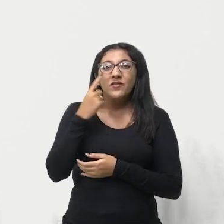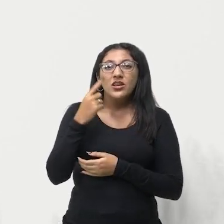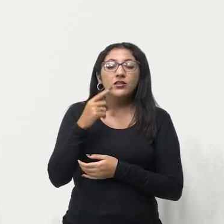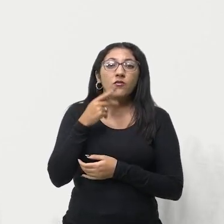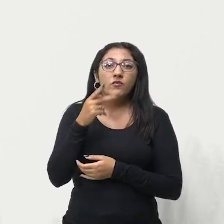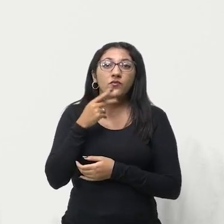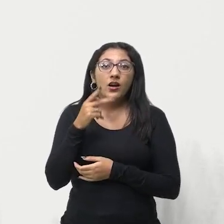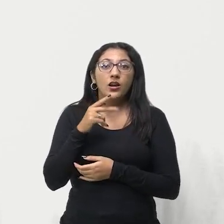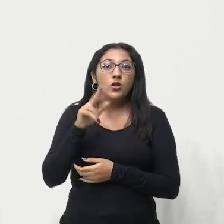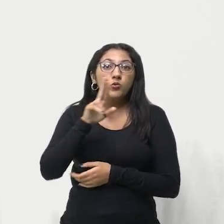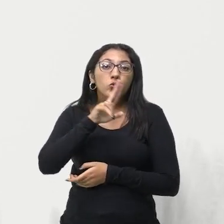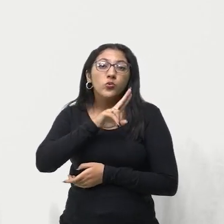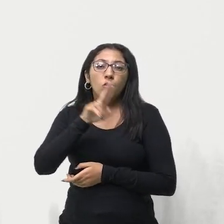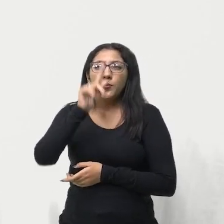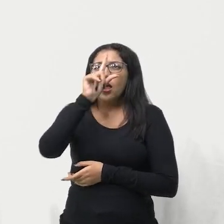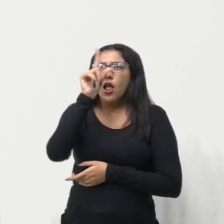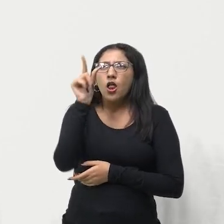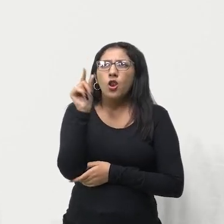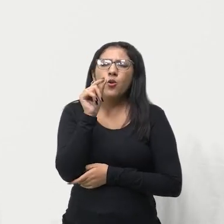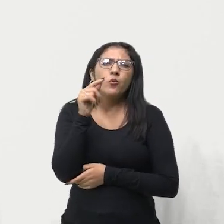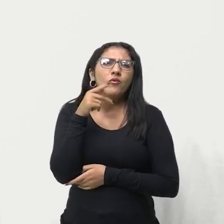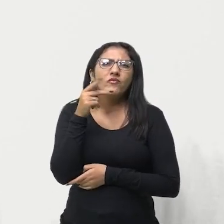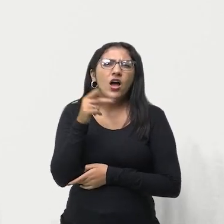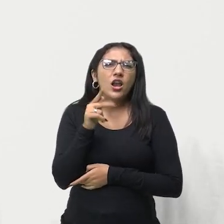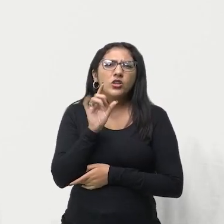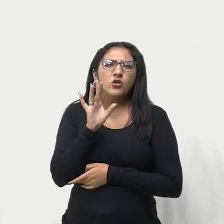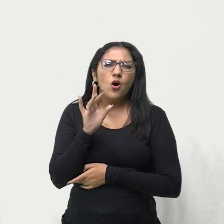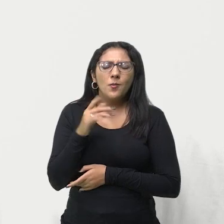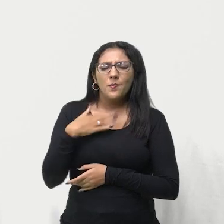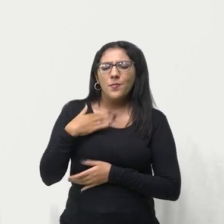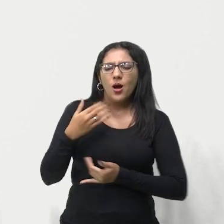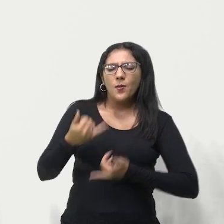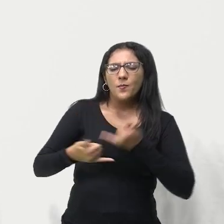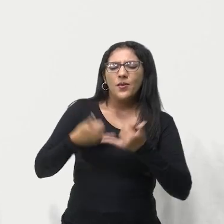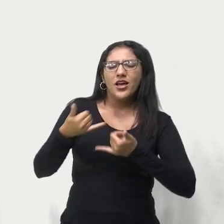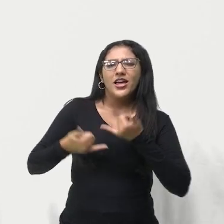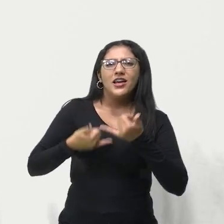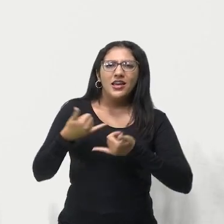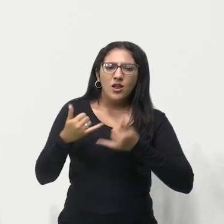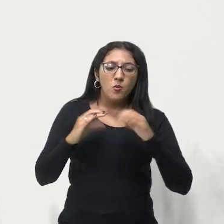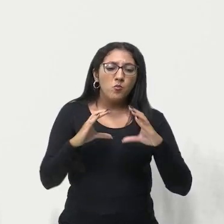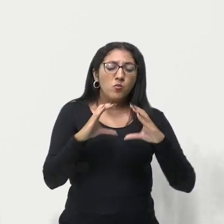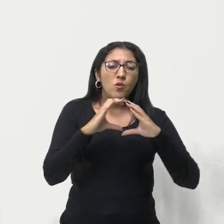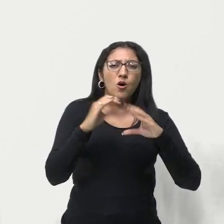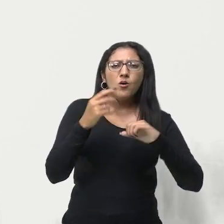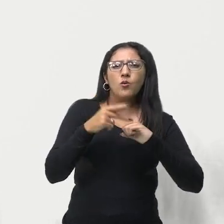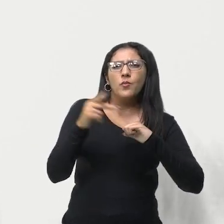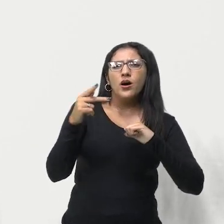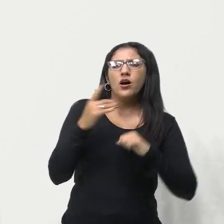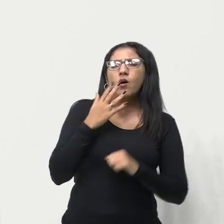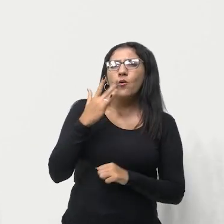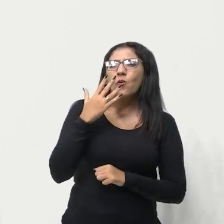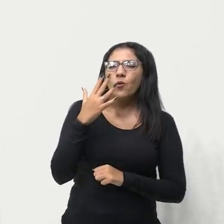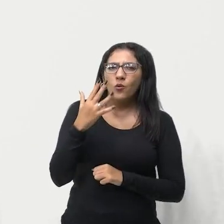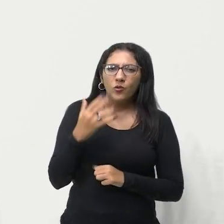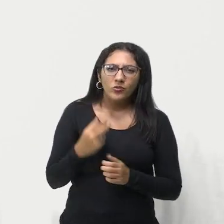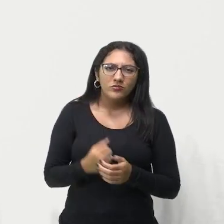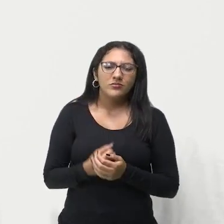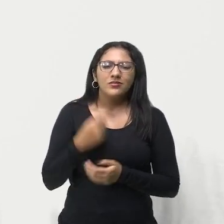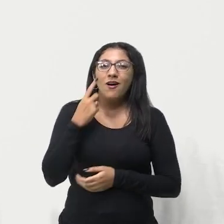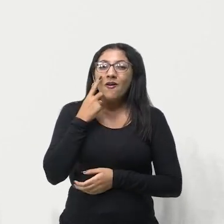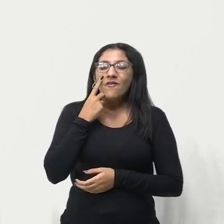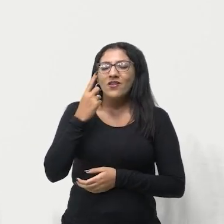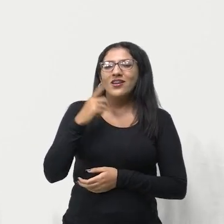por esse nome, lua. Ela chama de meu brinquedo e de bola prateada, justamente porque